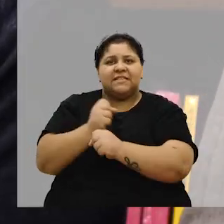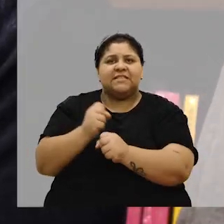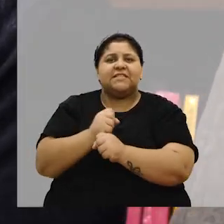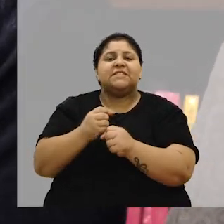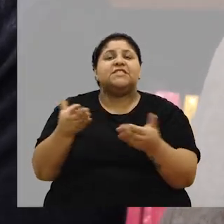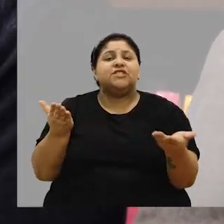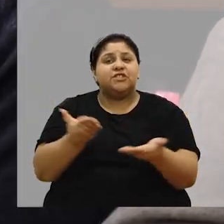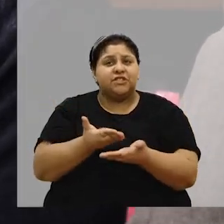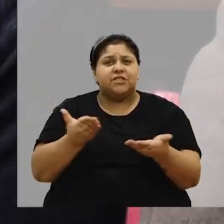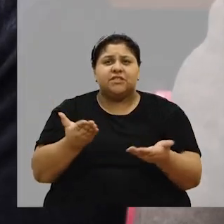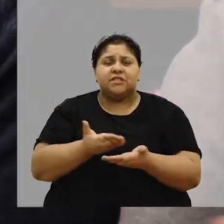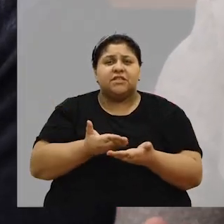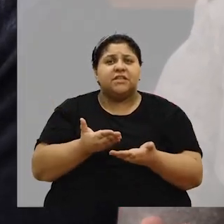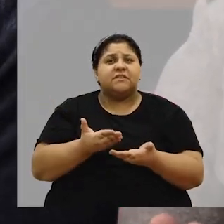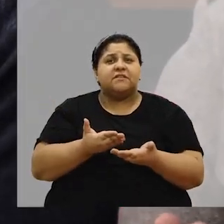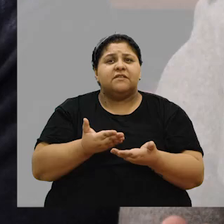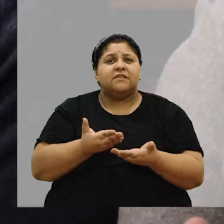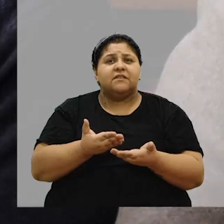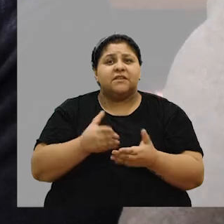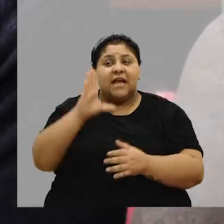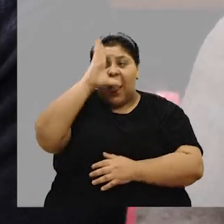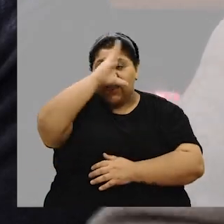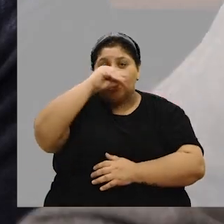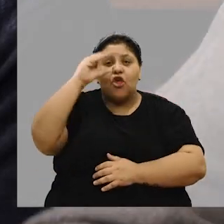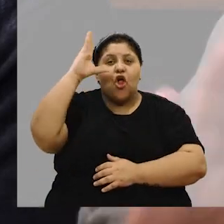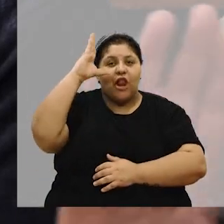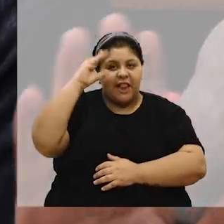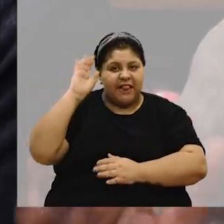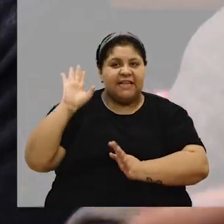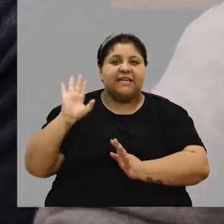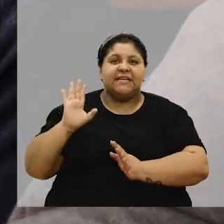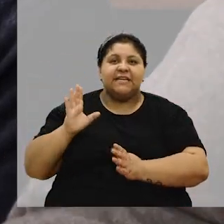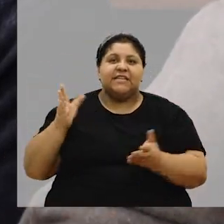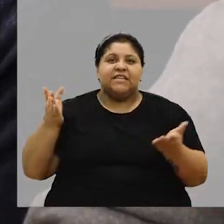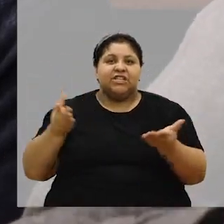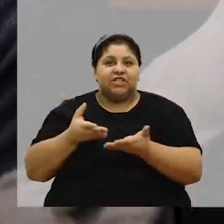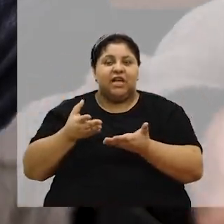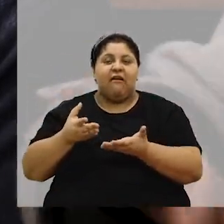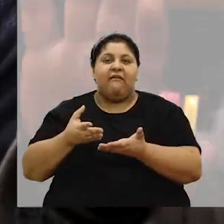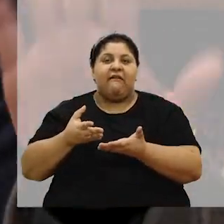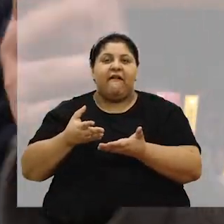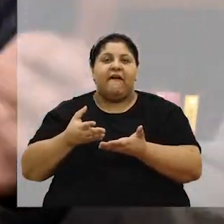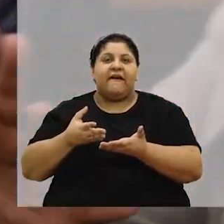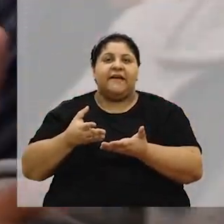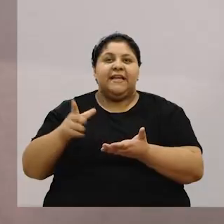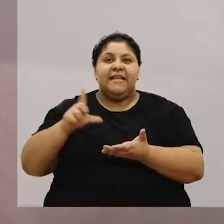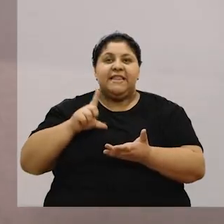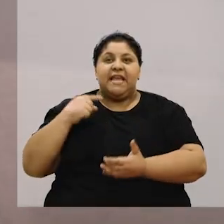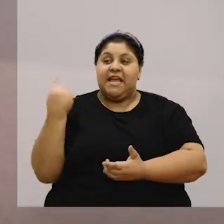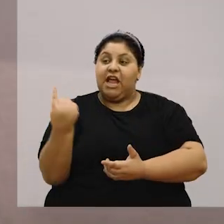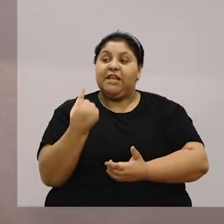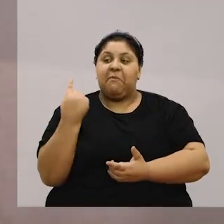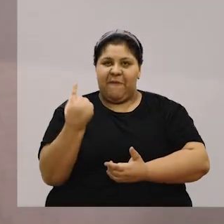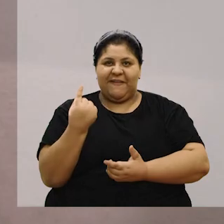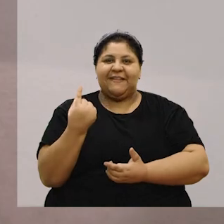que 15 anos já 15 anos já é adolescente, já está andando sozinho aí.